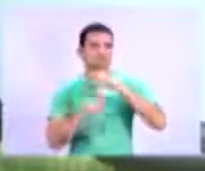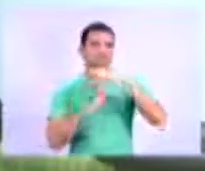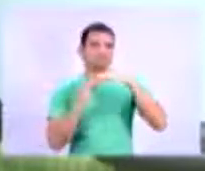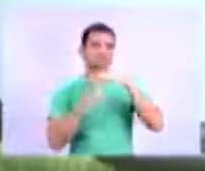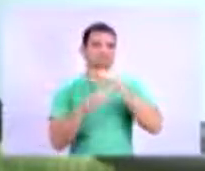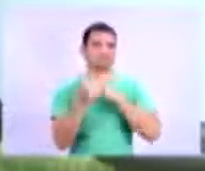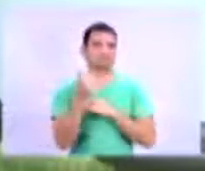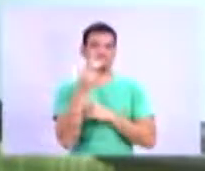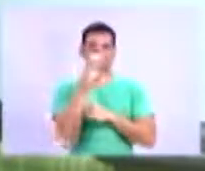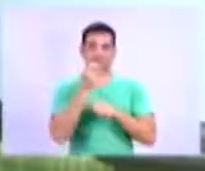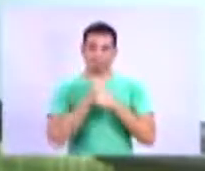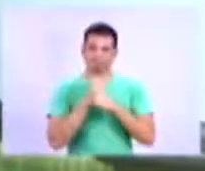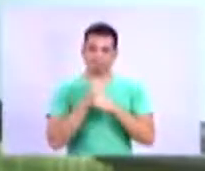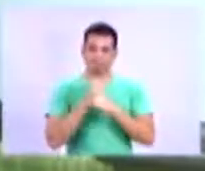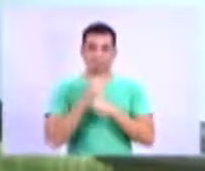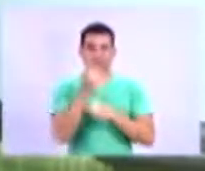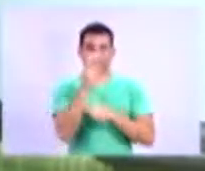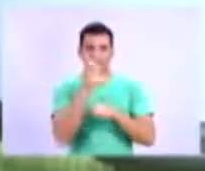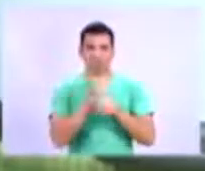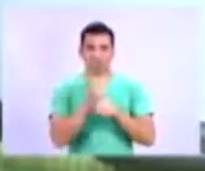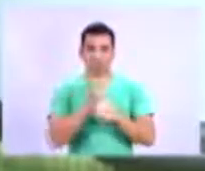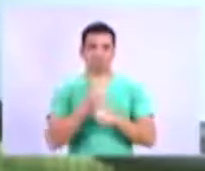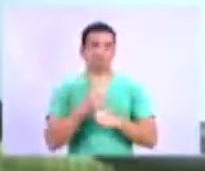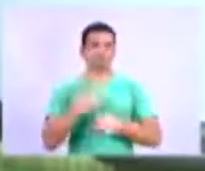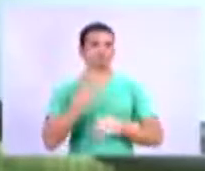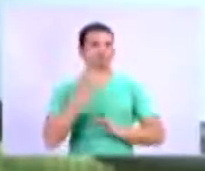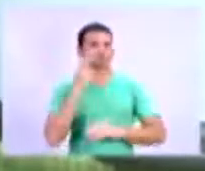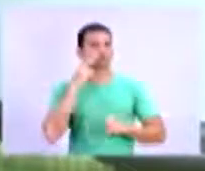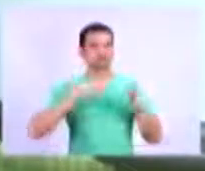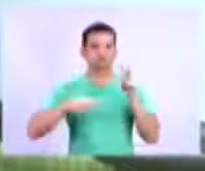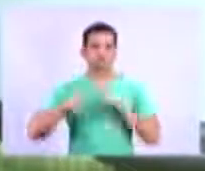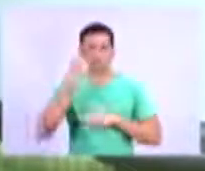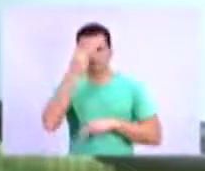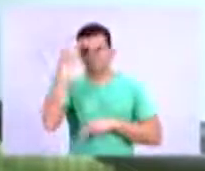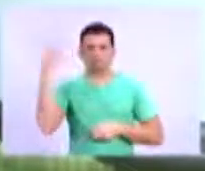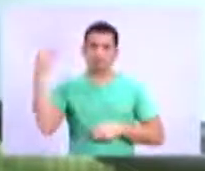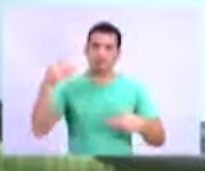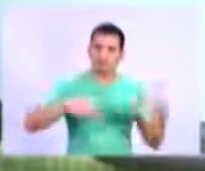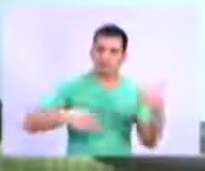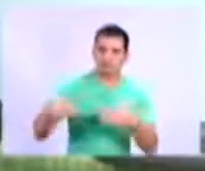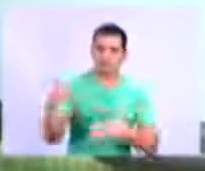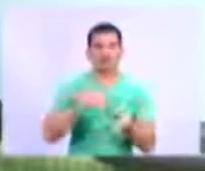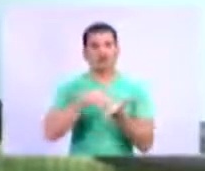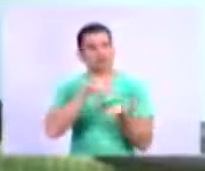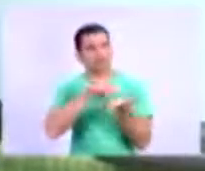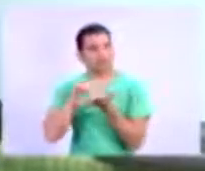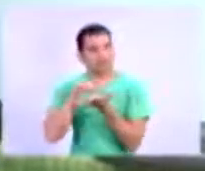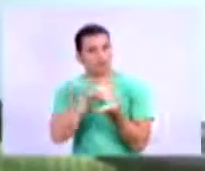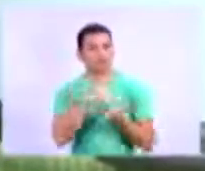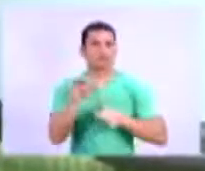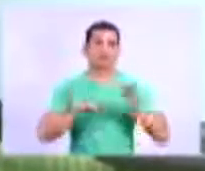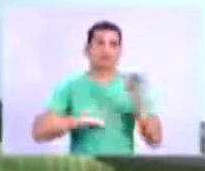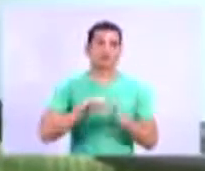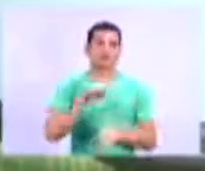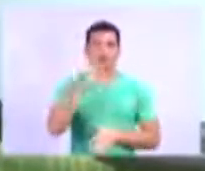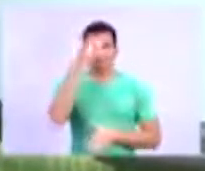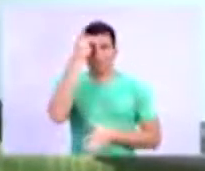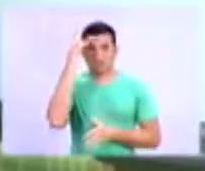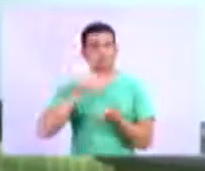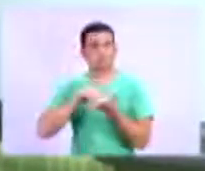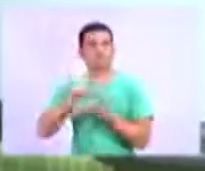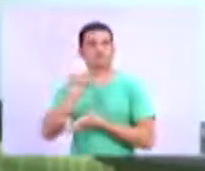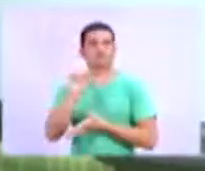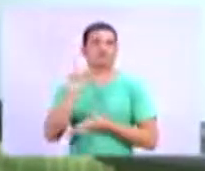15 anos, né? E nesses 15 anos eu já vi muita gente entrar, muita gente sair, e muitas vezes essas saídas se dão por